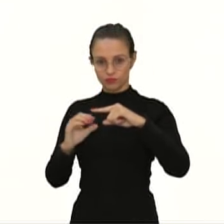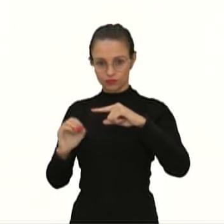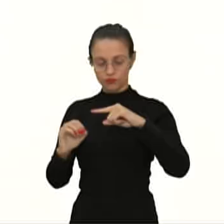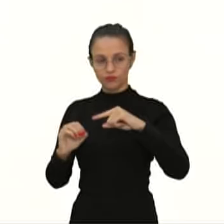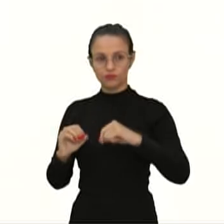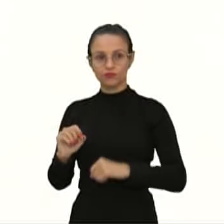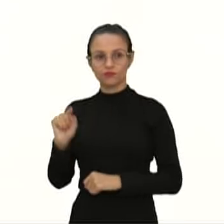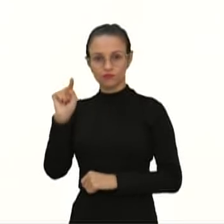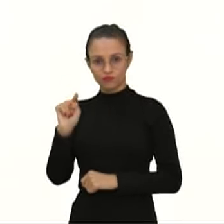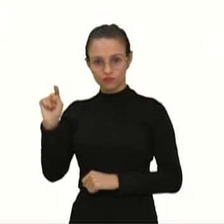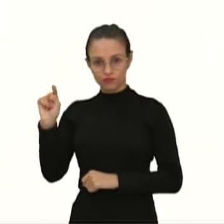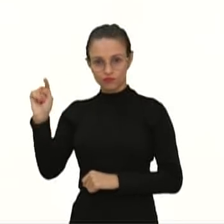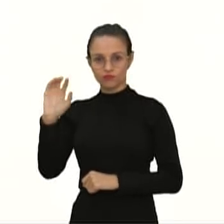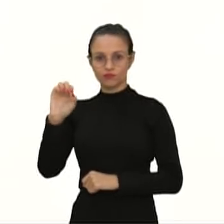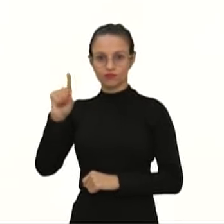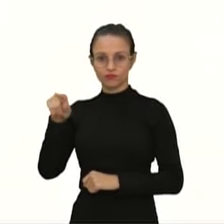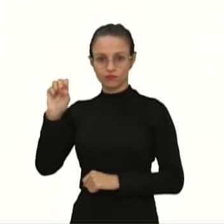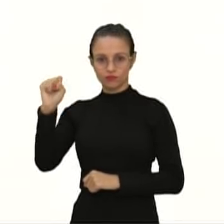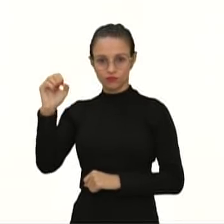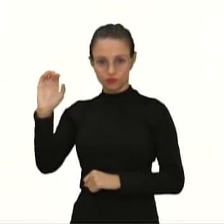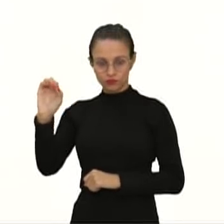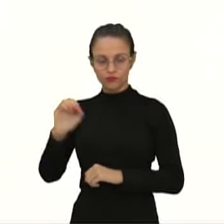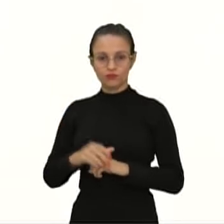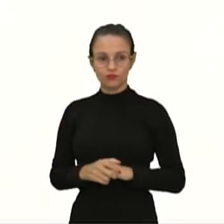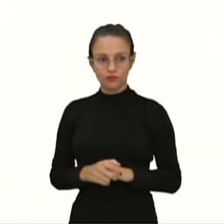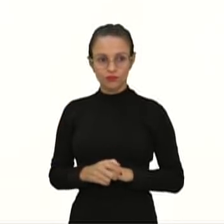casas, 0,80.